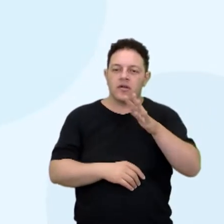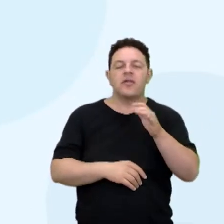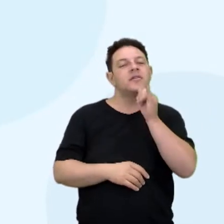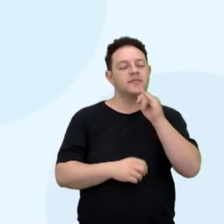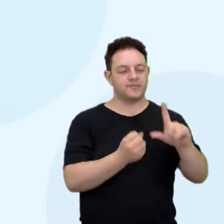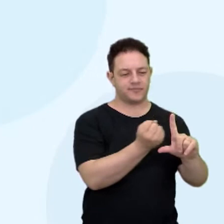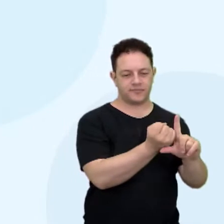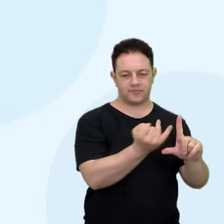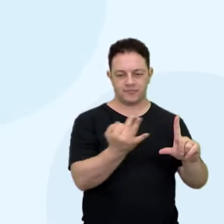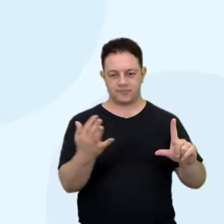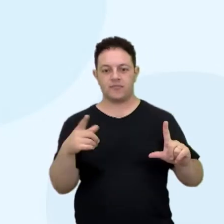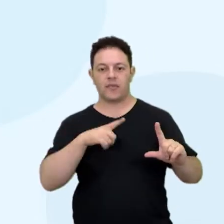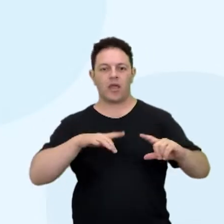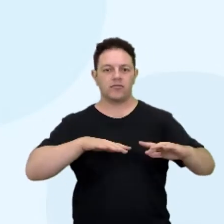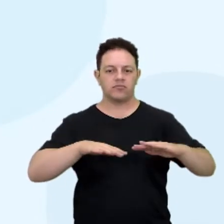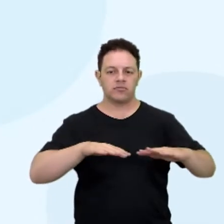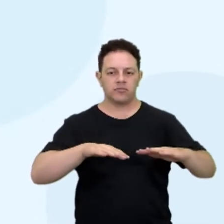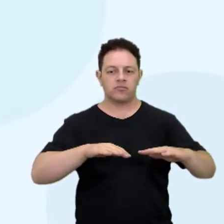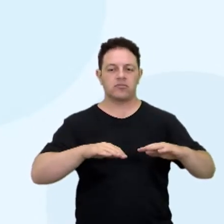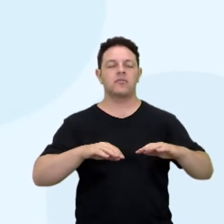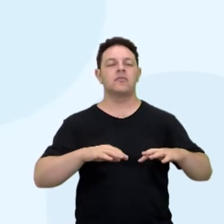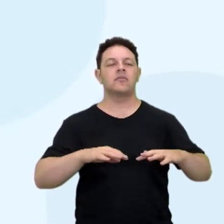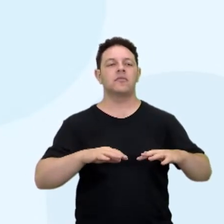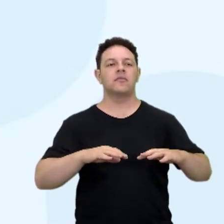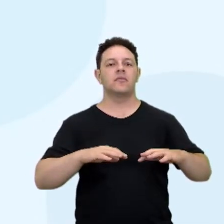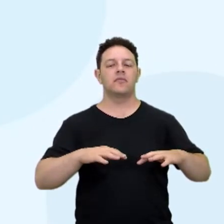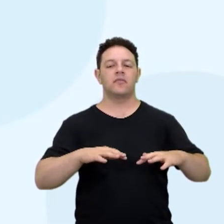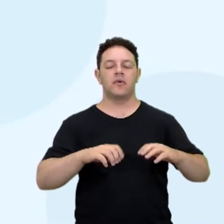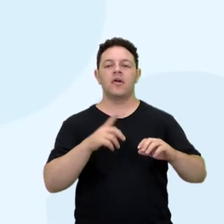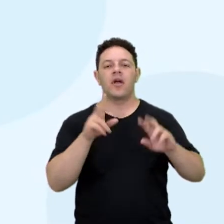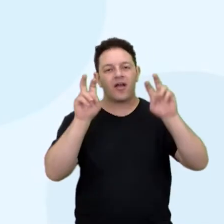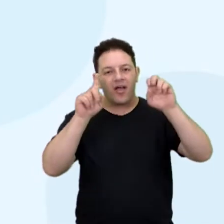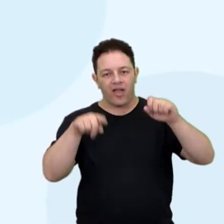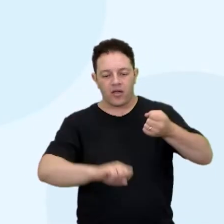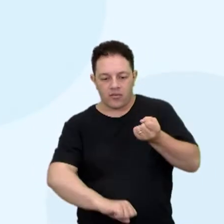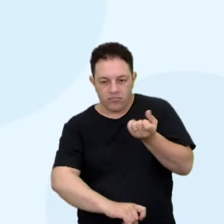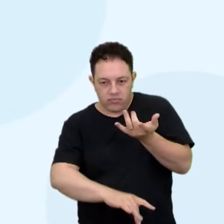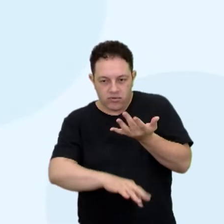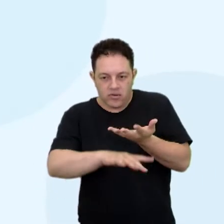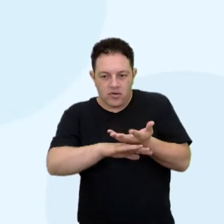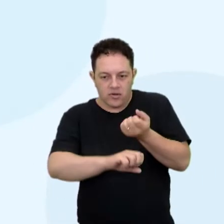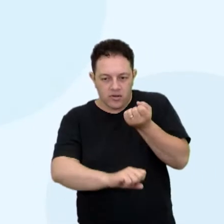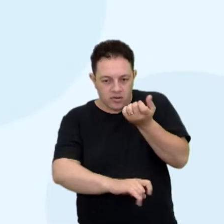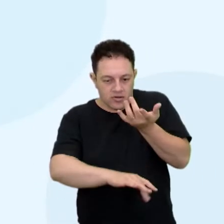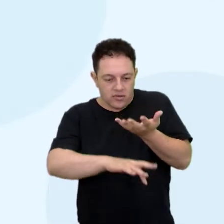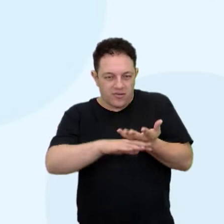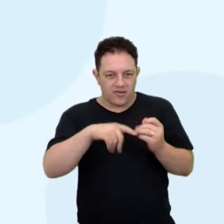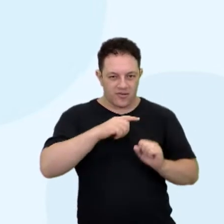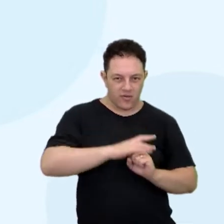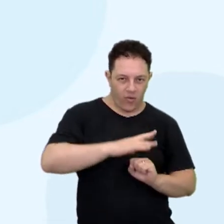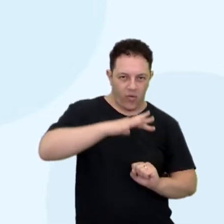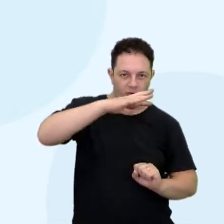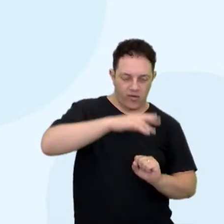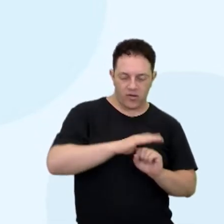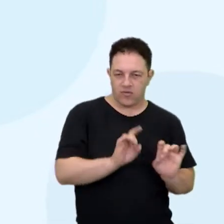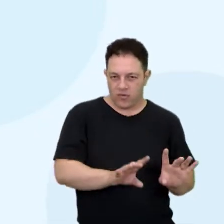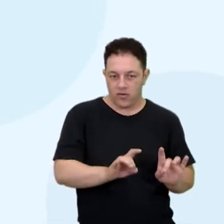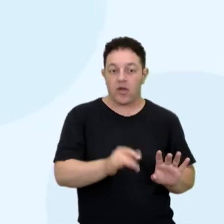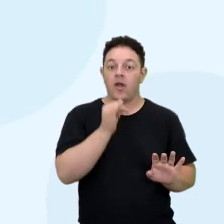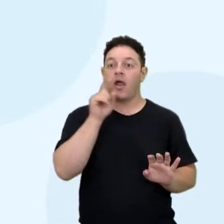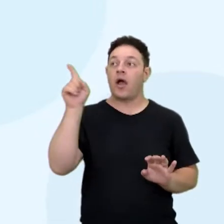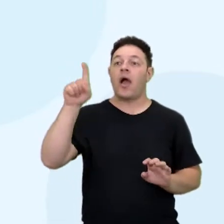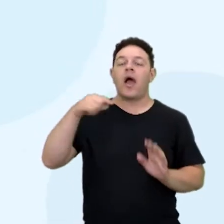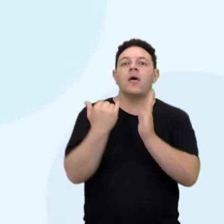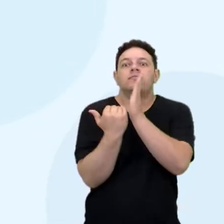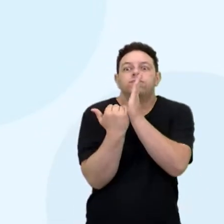mostra a magnitude das ondas sísmicas, né? Aqui no caso, na escala de Mercalli, é a intensidade